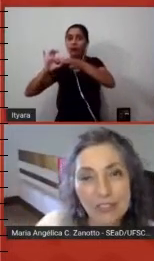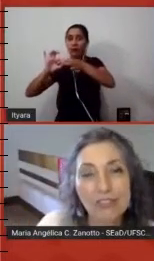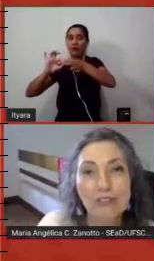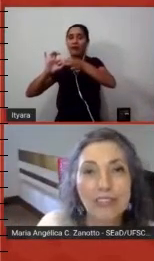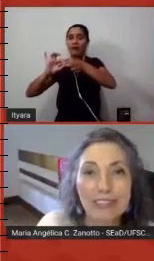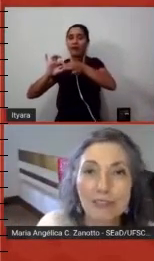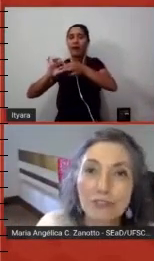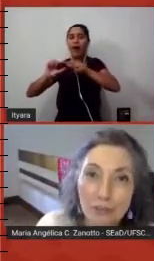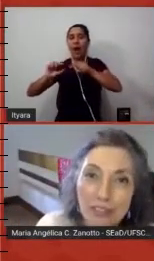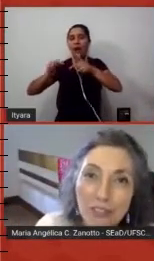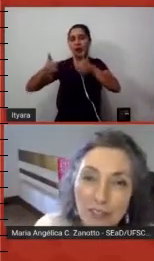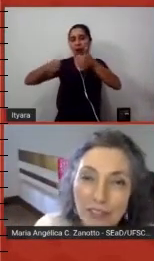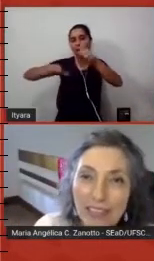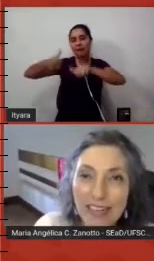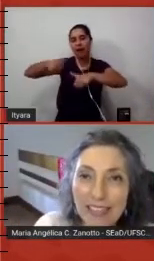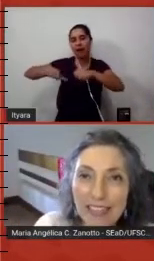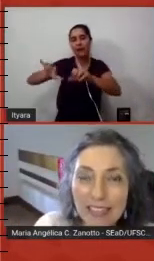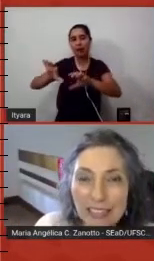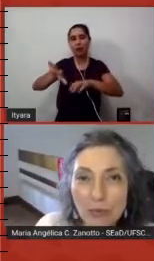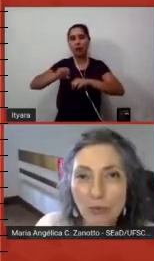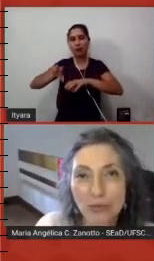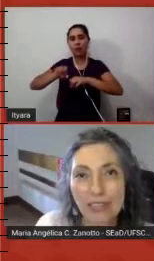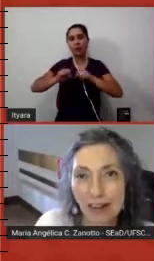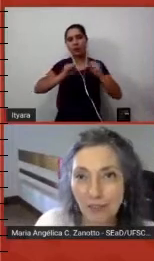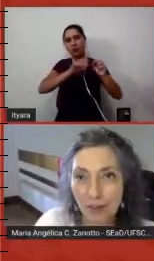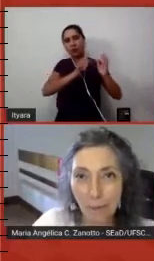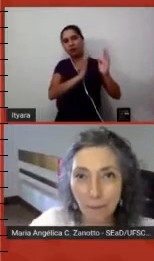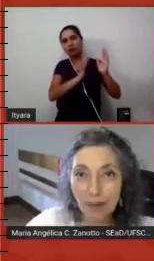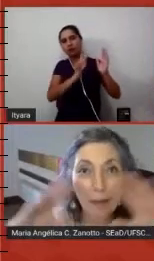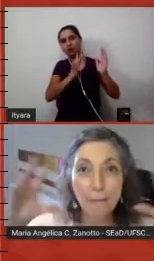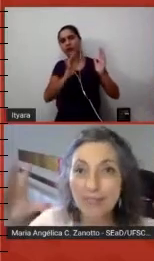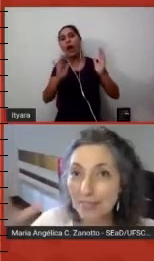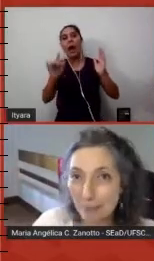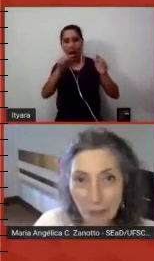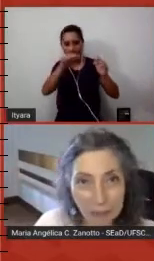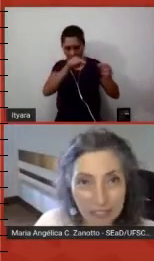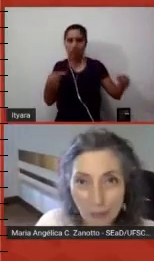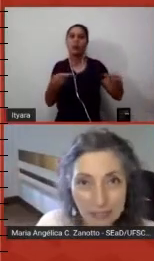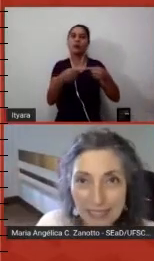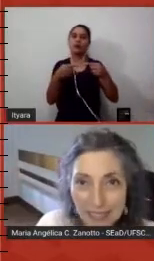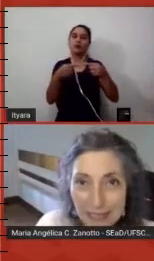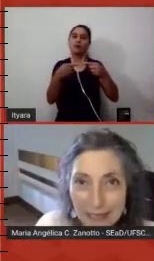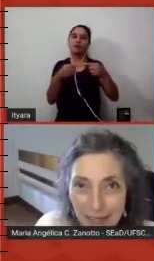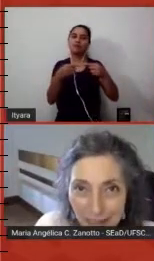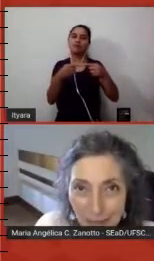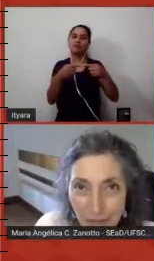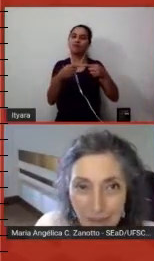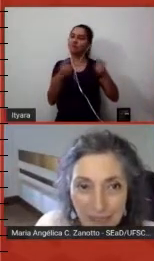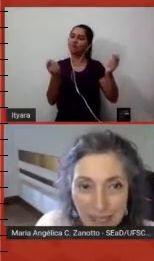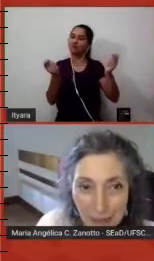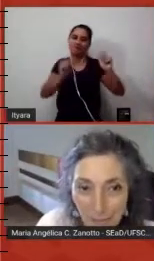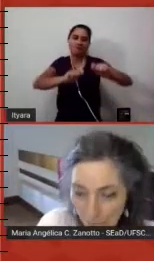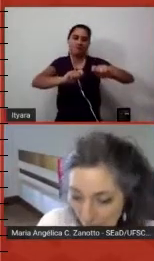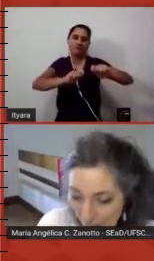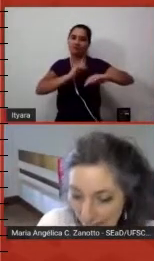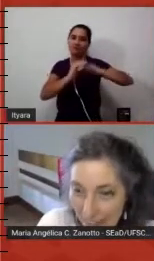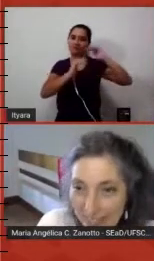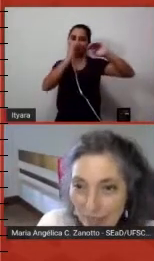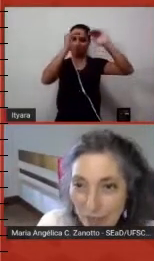essas ações de avaliação formativa, que aí sim o uso dela fica extremamente potencializado,